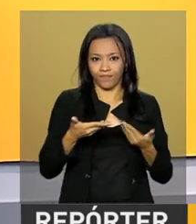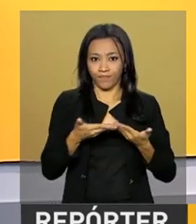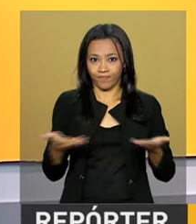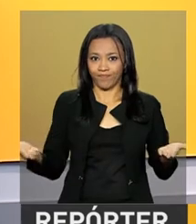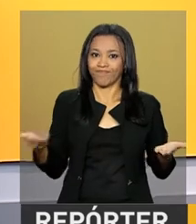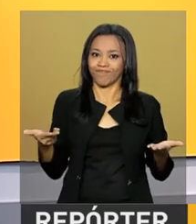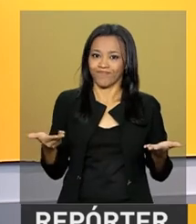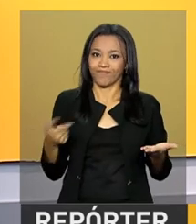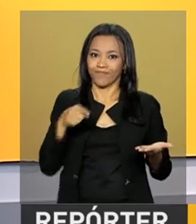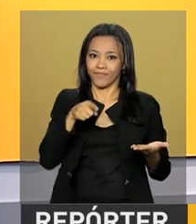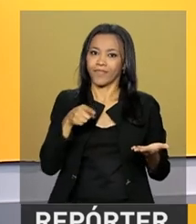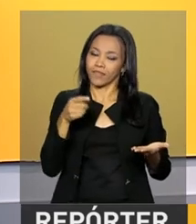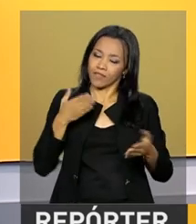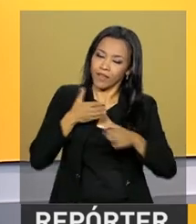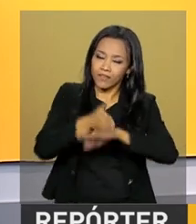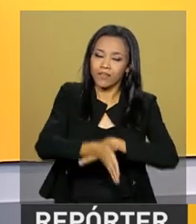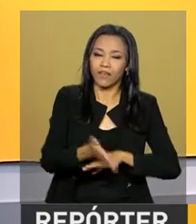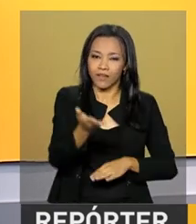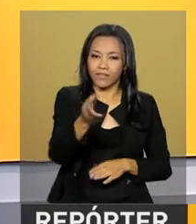vídeo